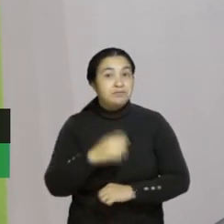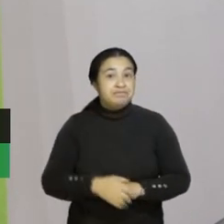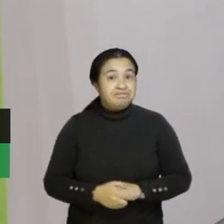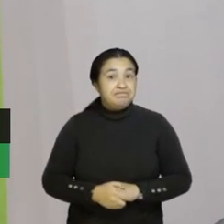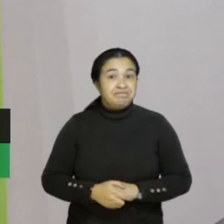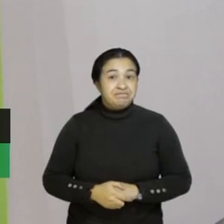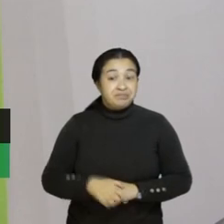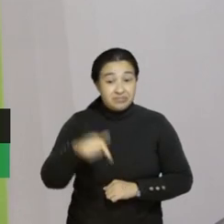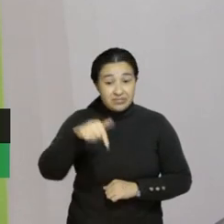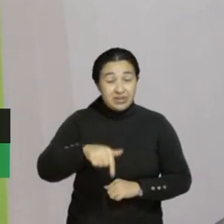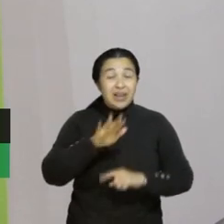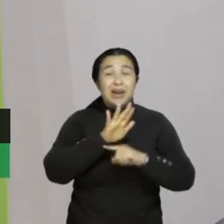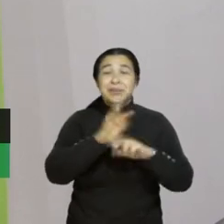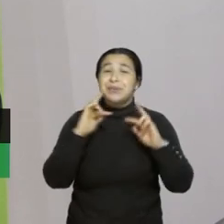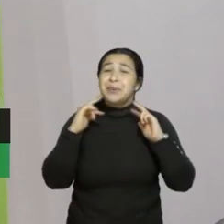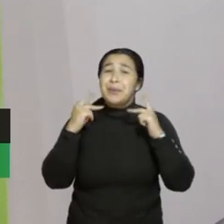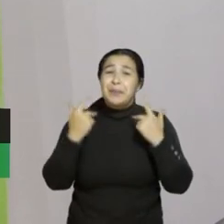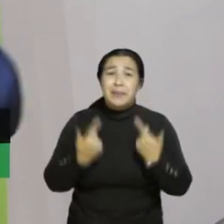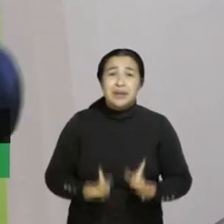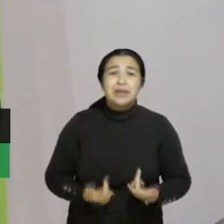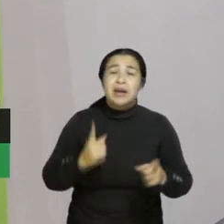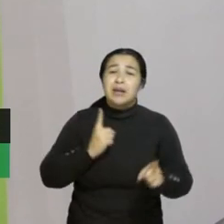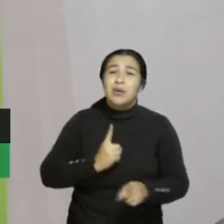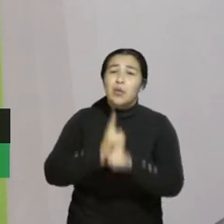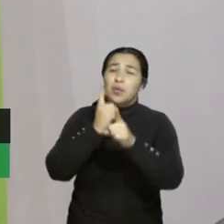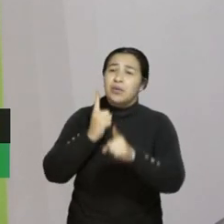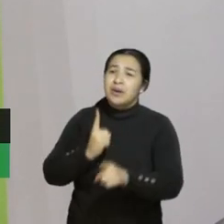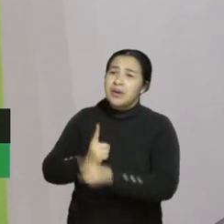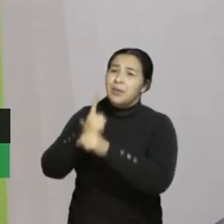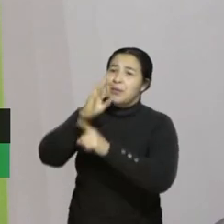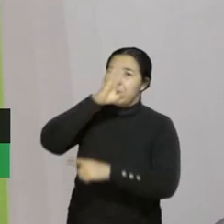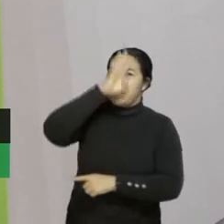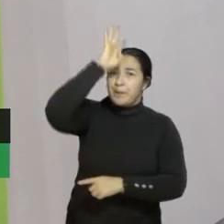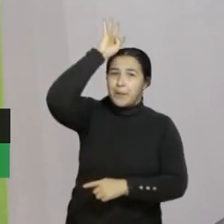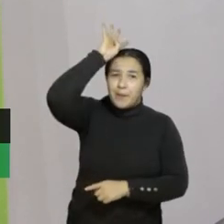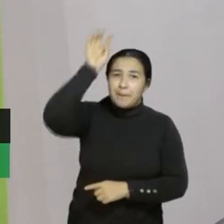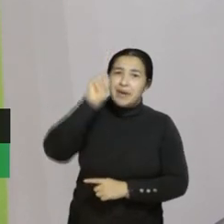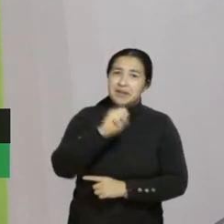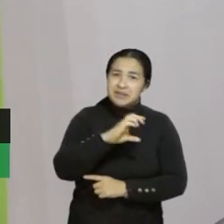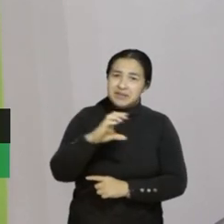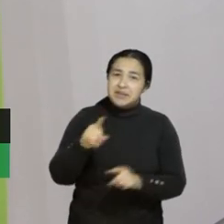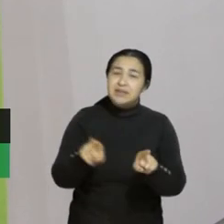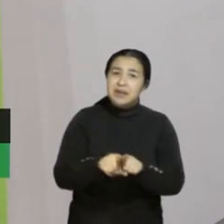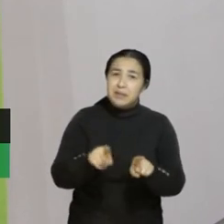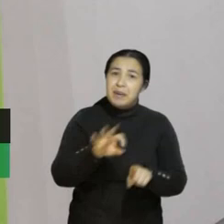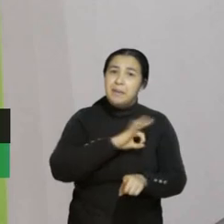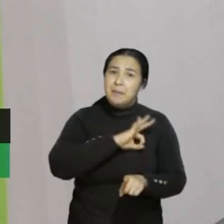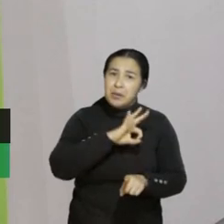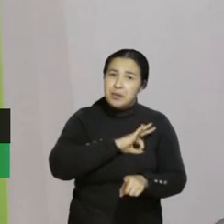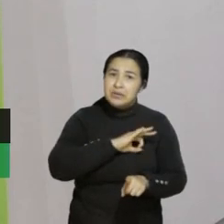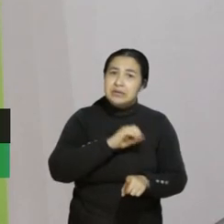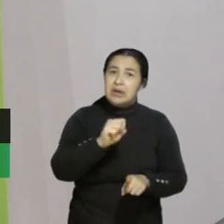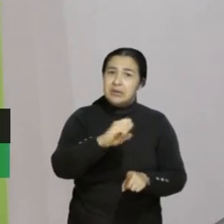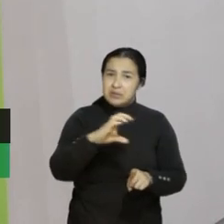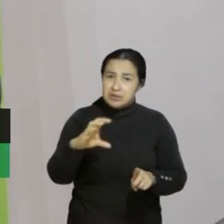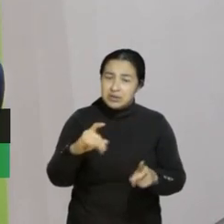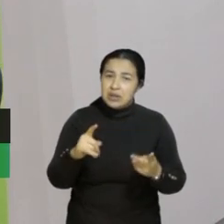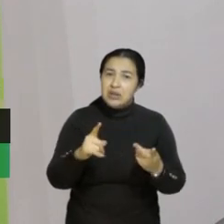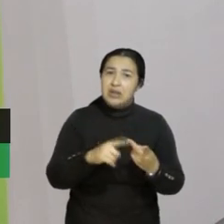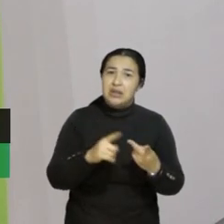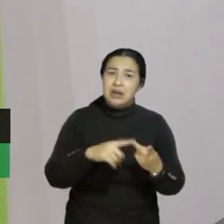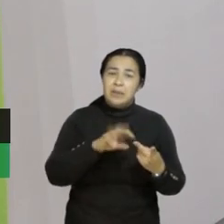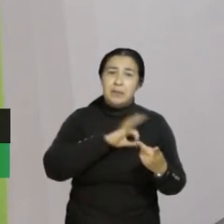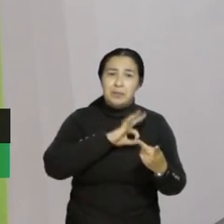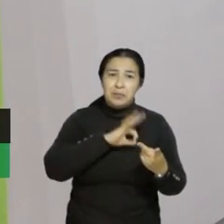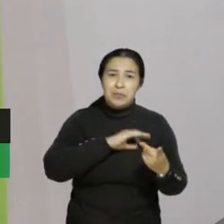ajuda humanitária, nós encontrávamos bombeiros catarinenses, nós encontrávamos policiais militares, policiais civis,